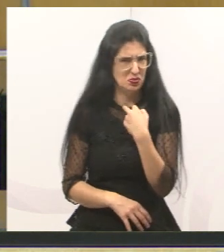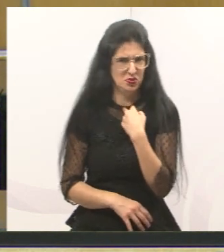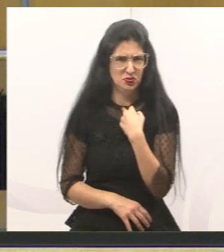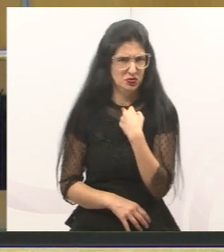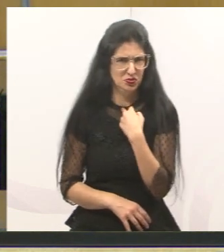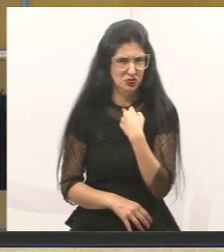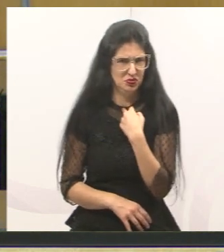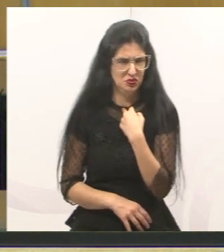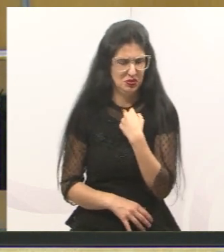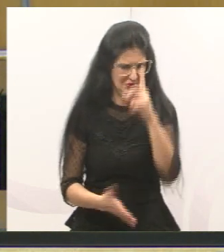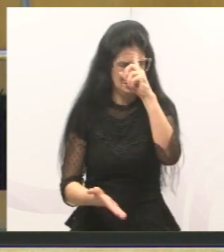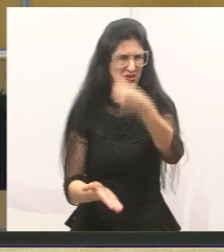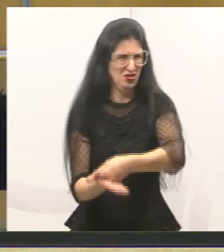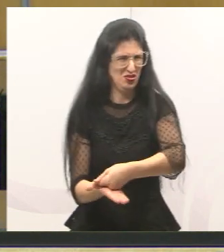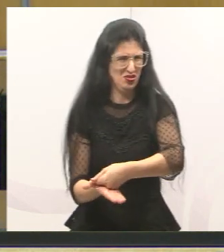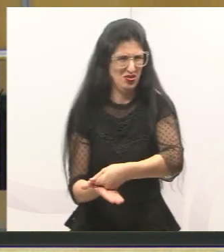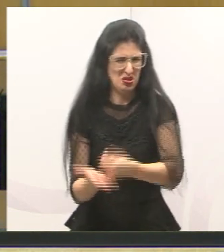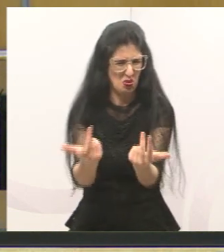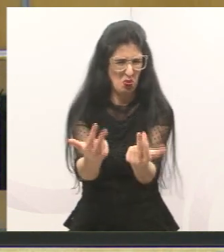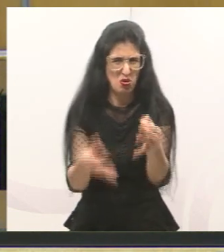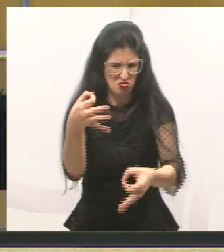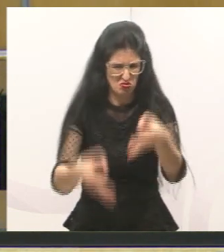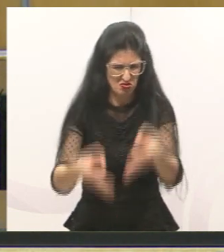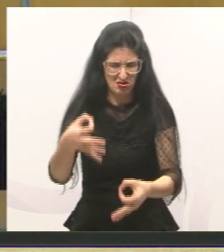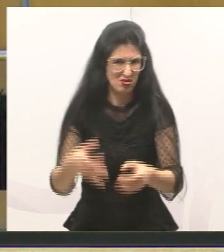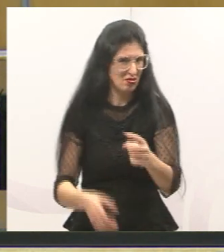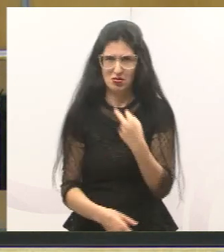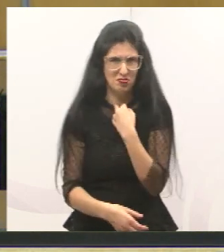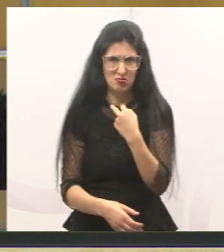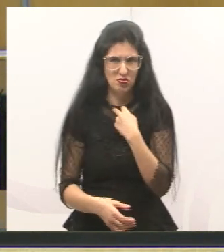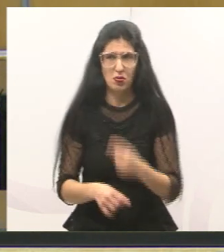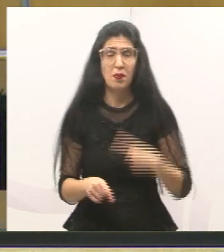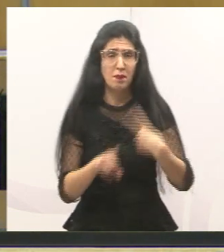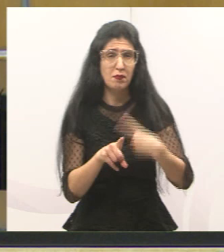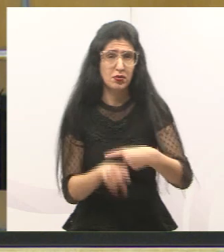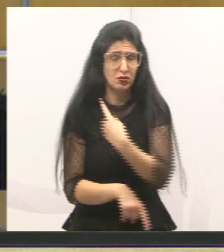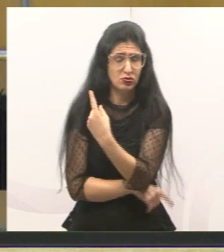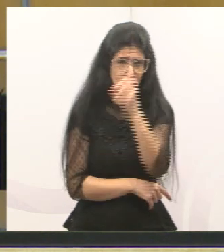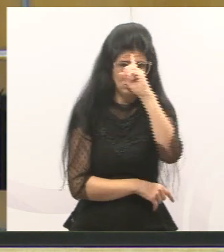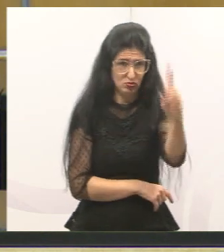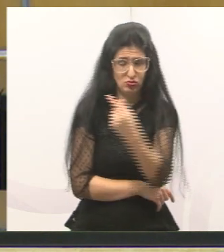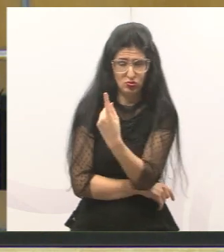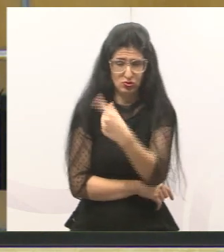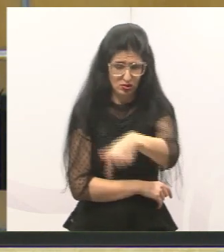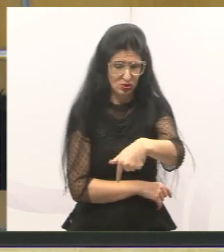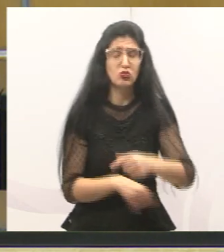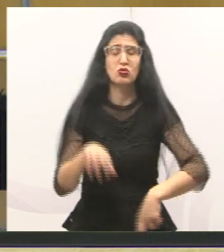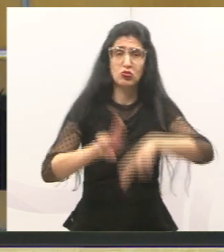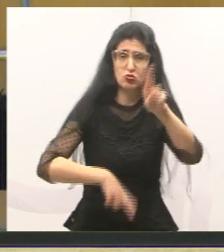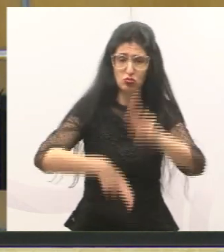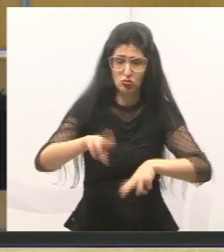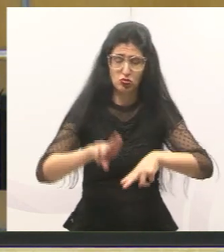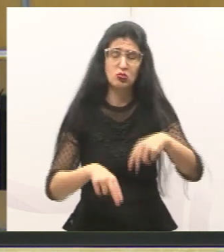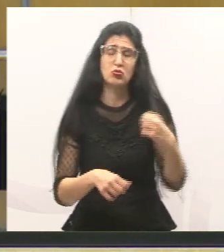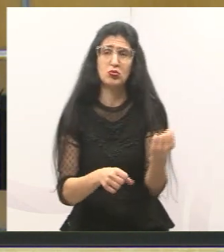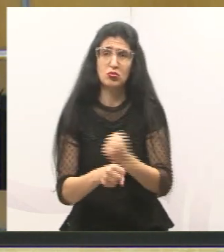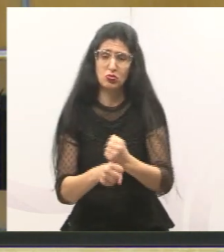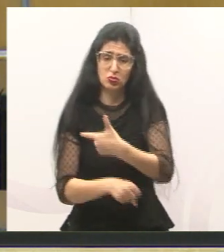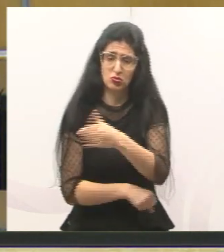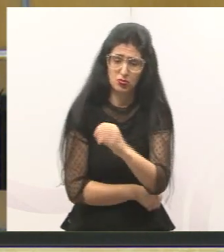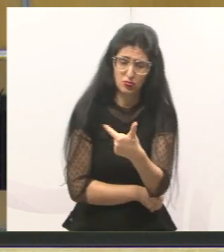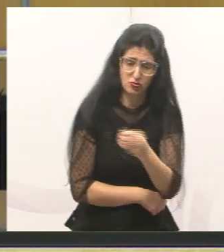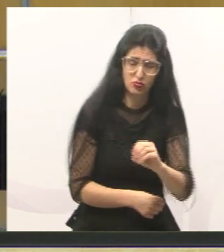encontra, motivo pelo qual a sessão designada para o dia 17 de junho de 2020 deve ser